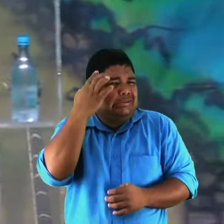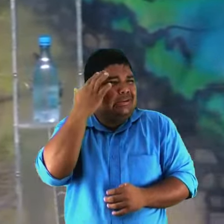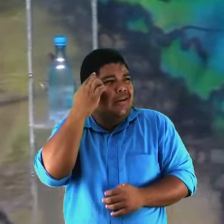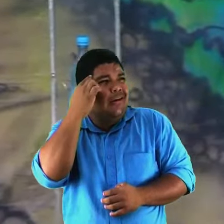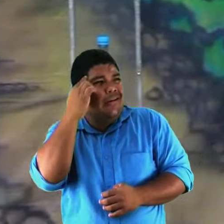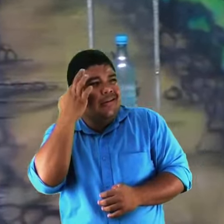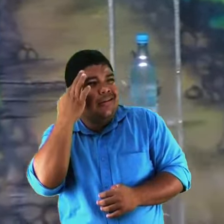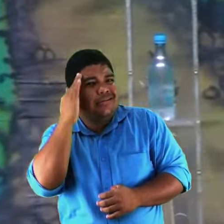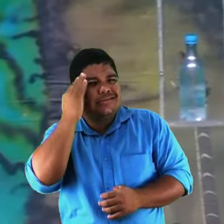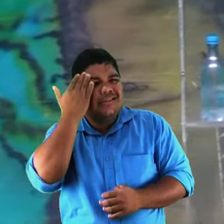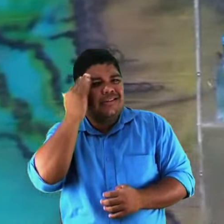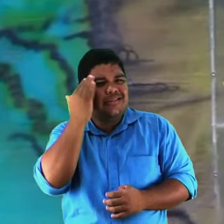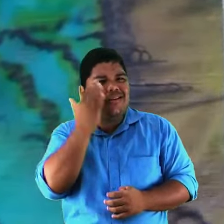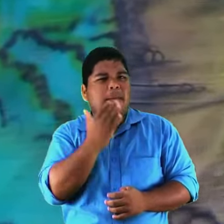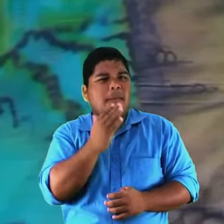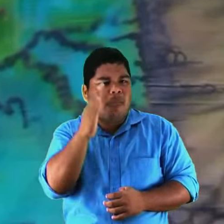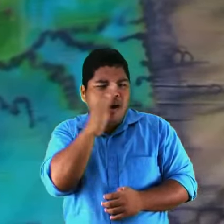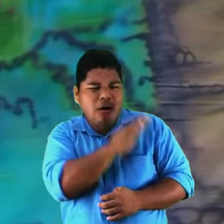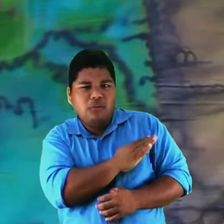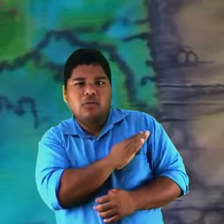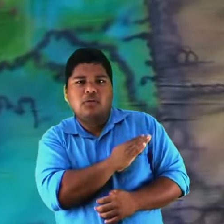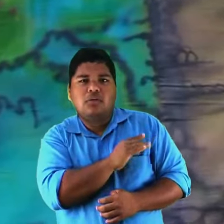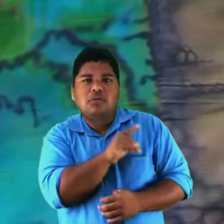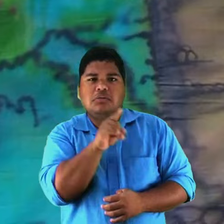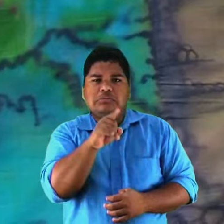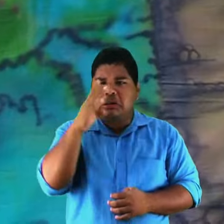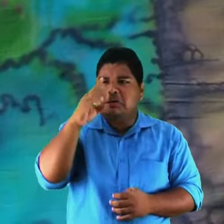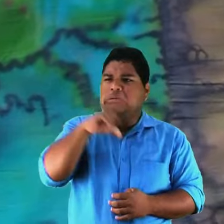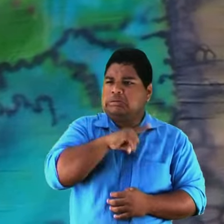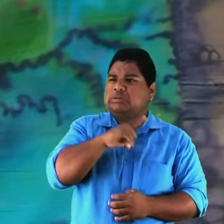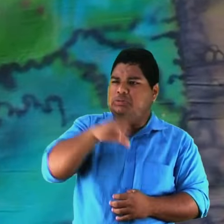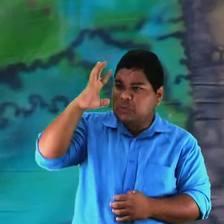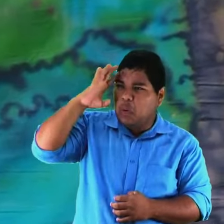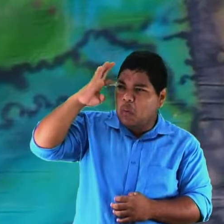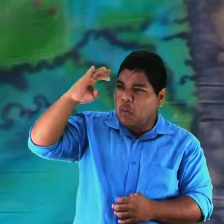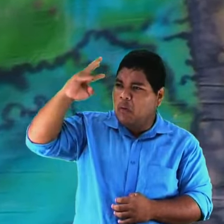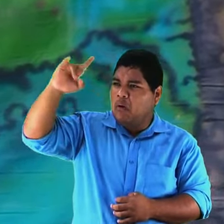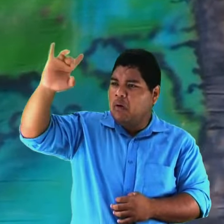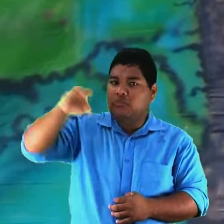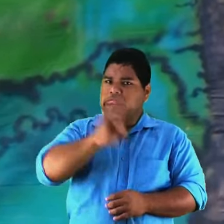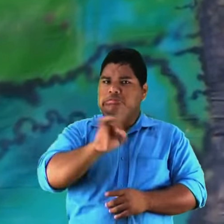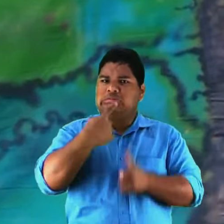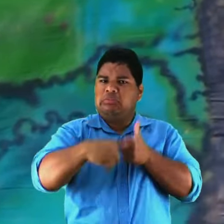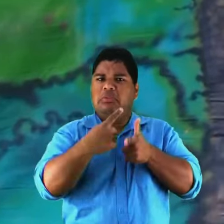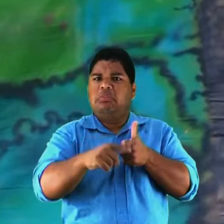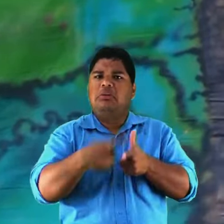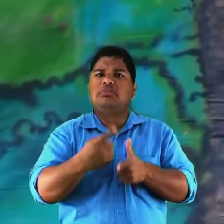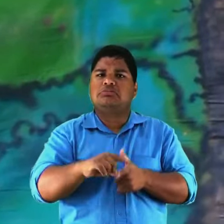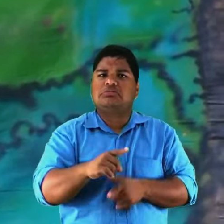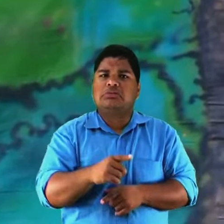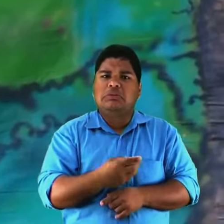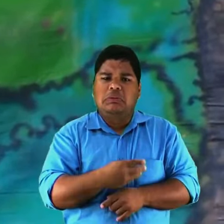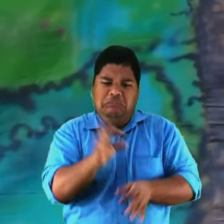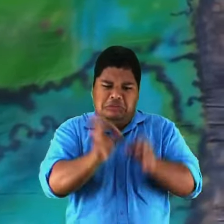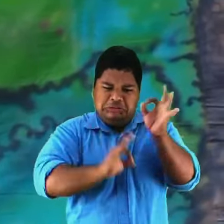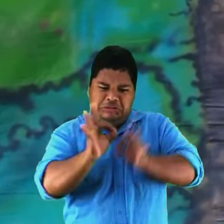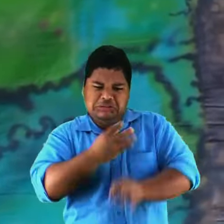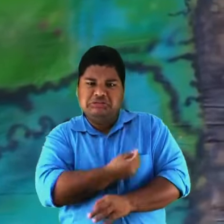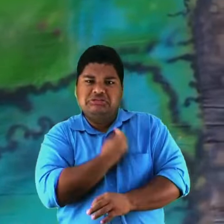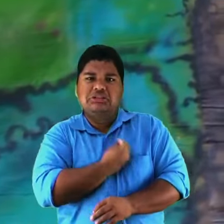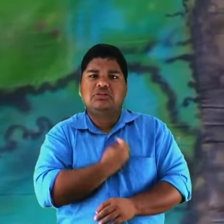nenhum problema você ter sonhos legais, não tem nenhum problema você ter um projeto de vida, você